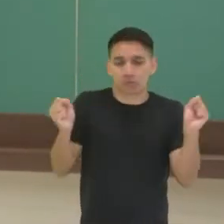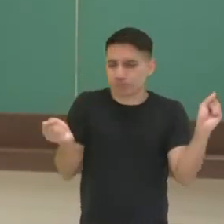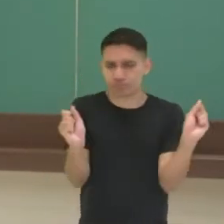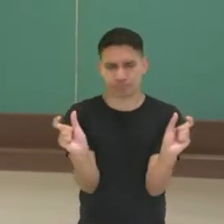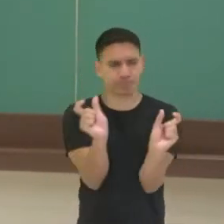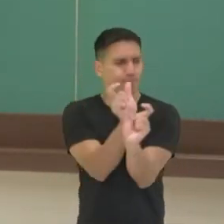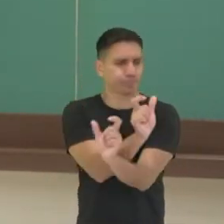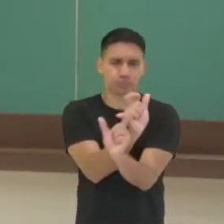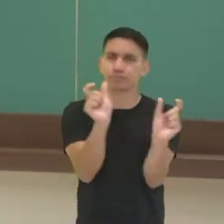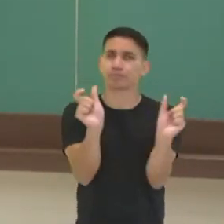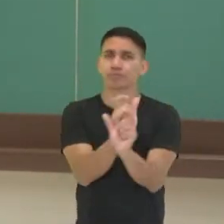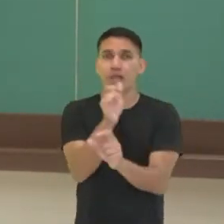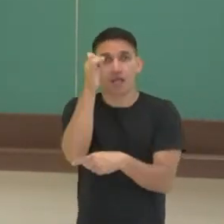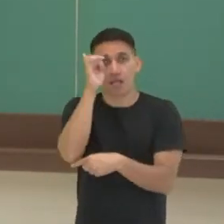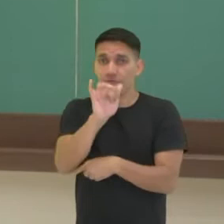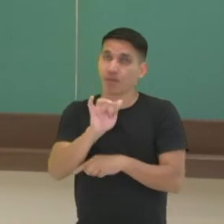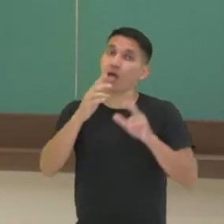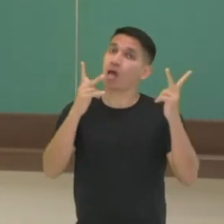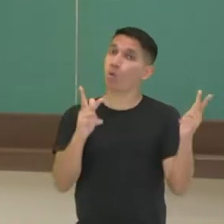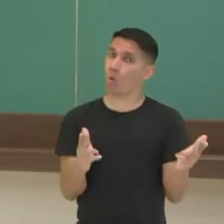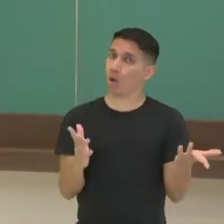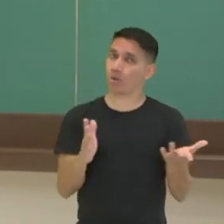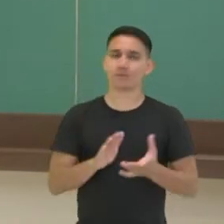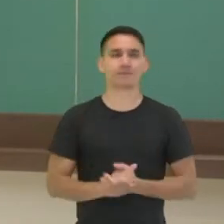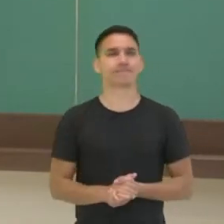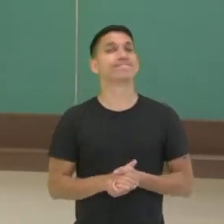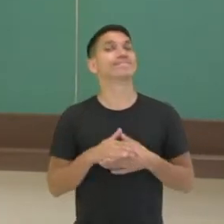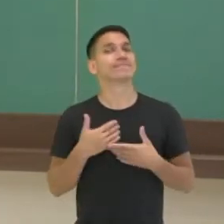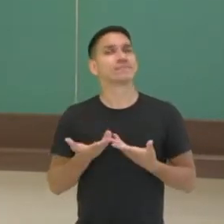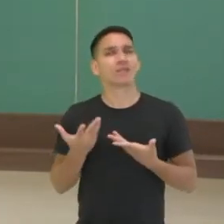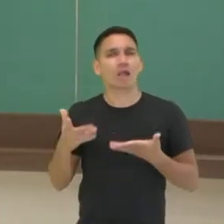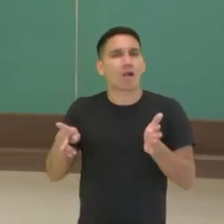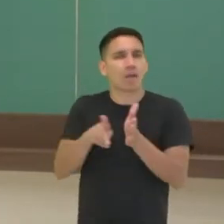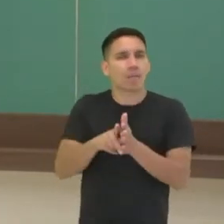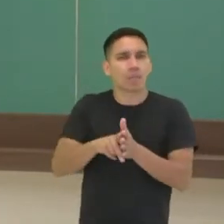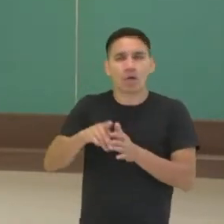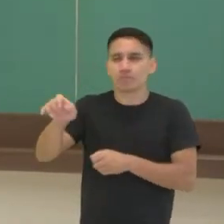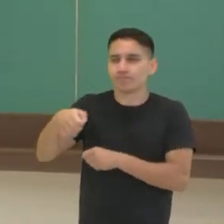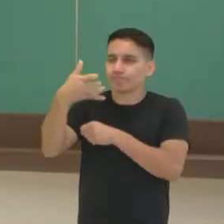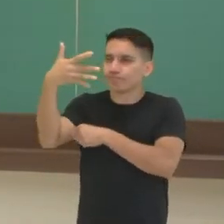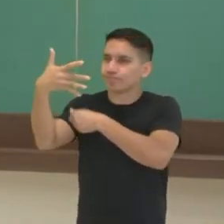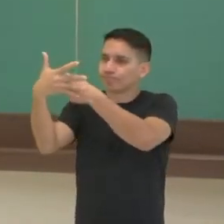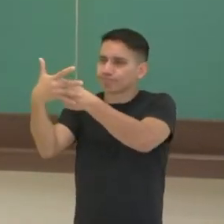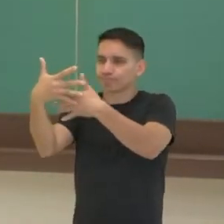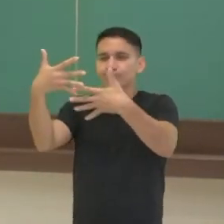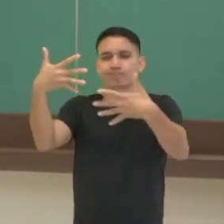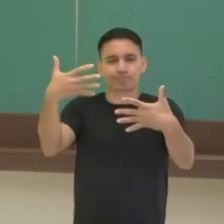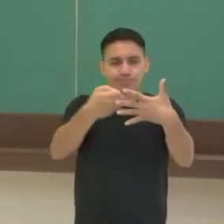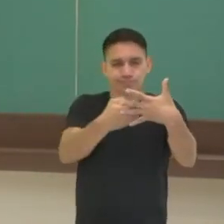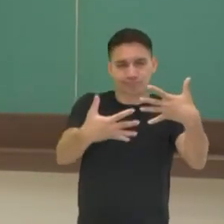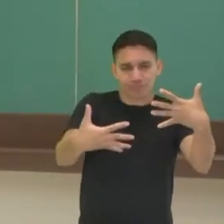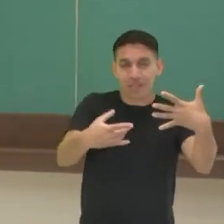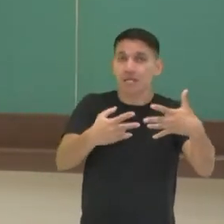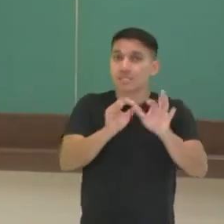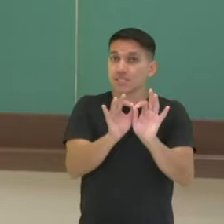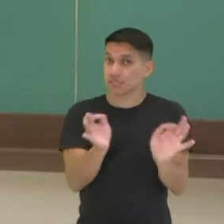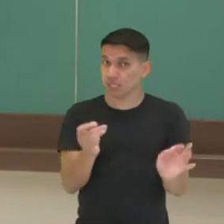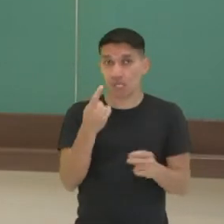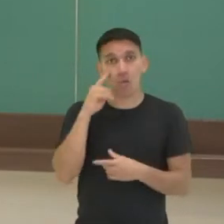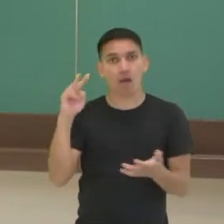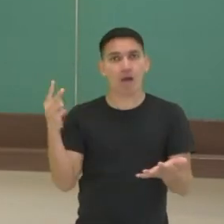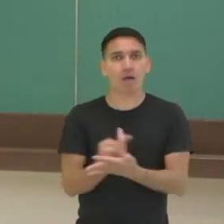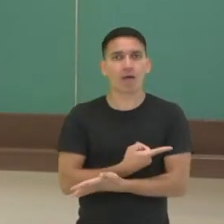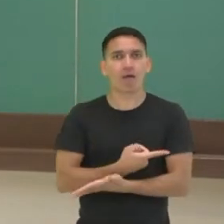haja nenhum número igual. Tá? Então, dentro dessa permutação simples, o que vai acontecer?